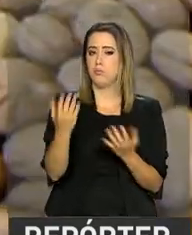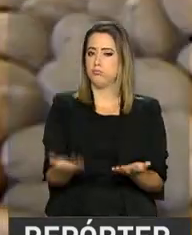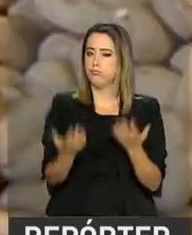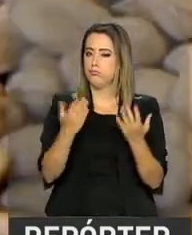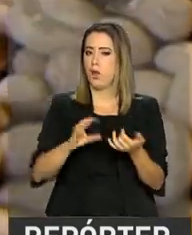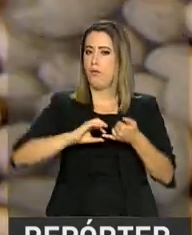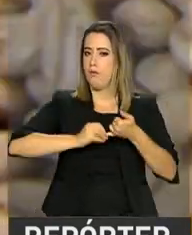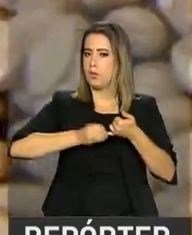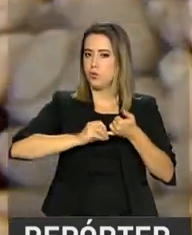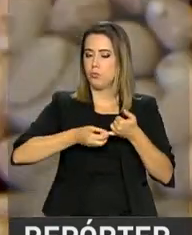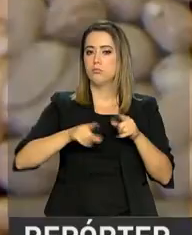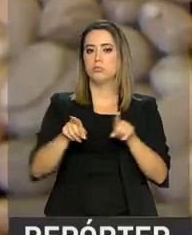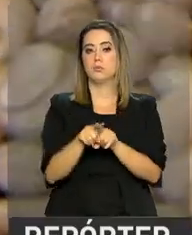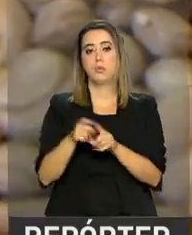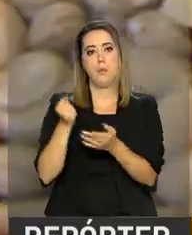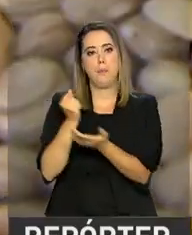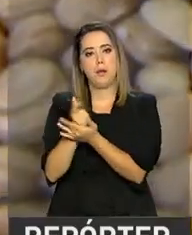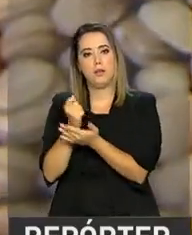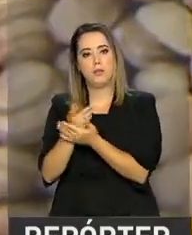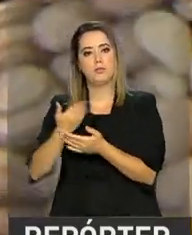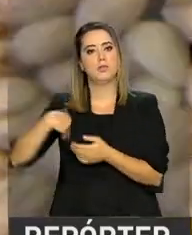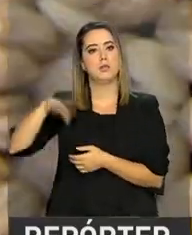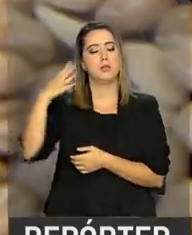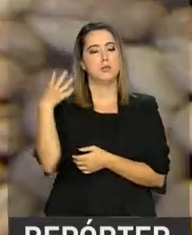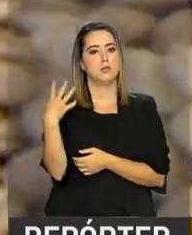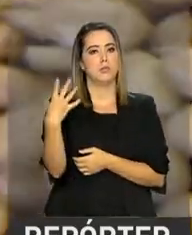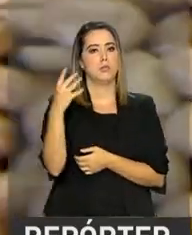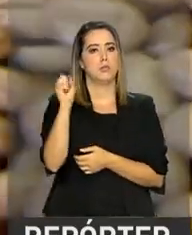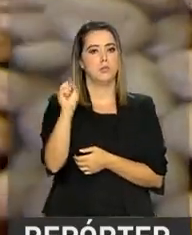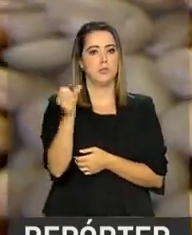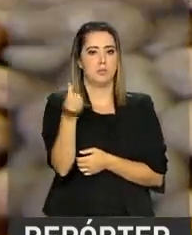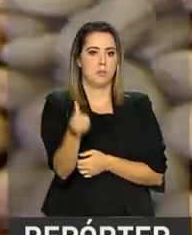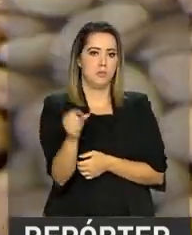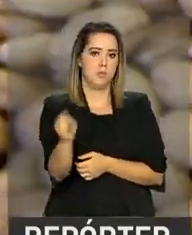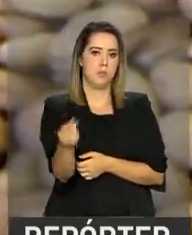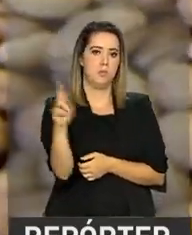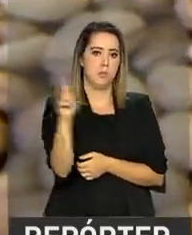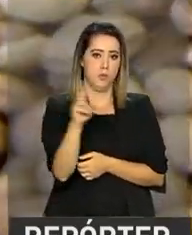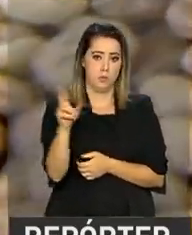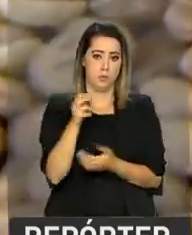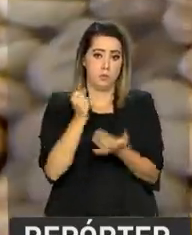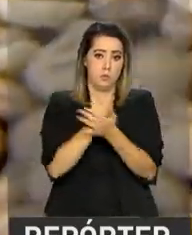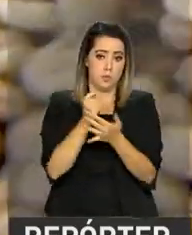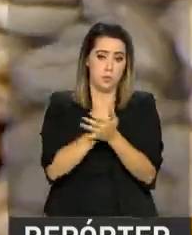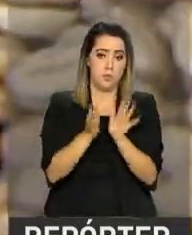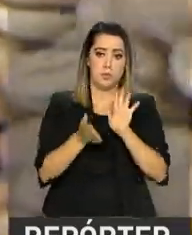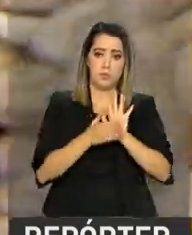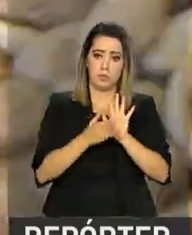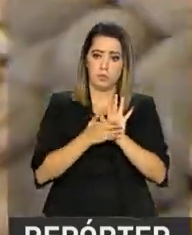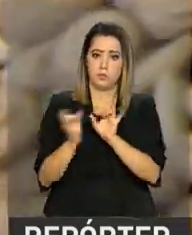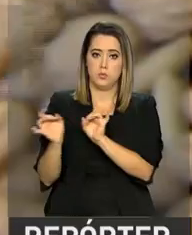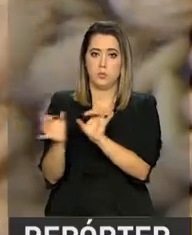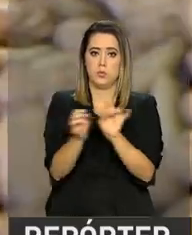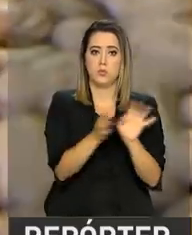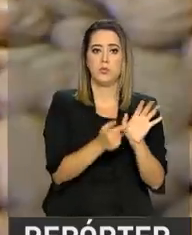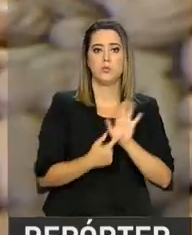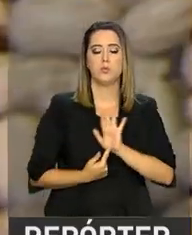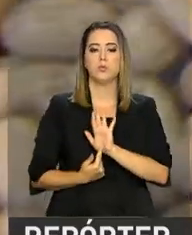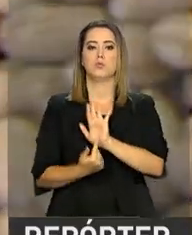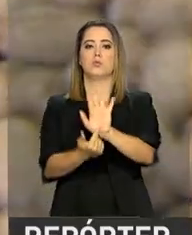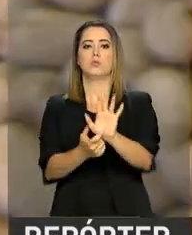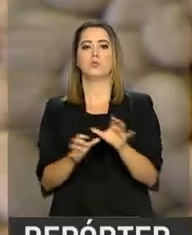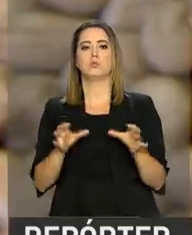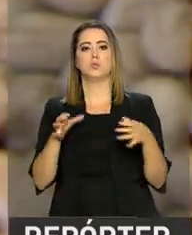social vai repassar mais de 486 mil reais para compra as propostas de venda devem ser apresentadas por